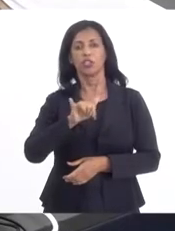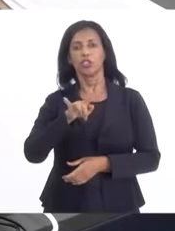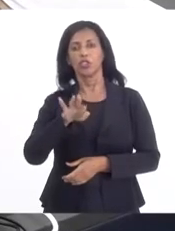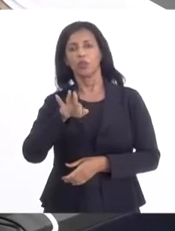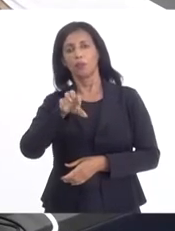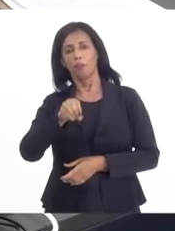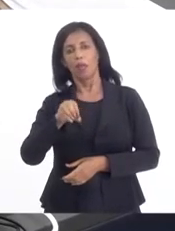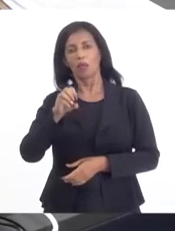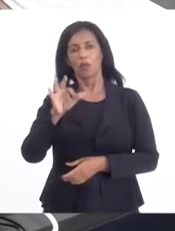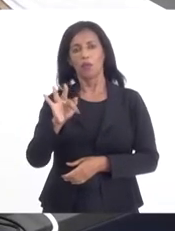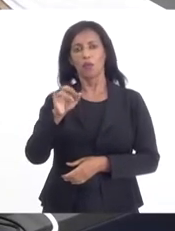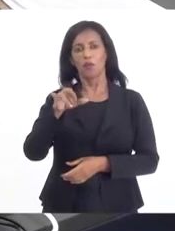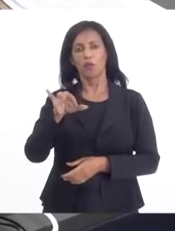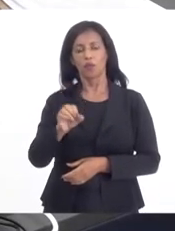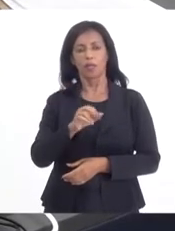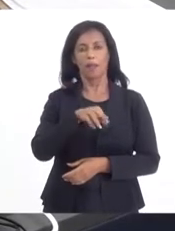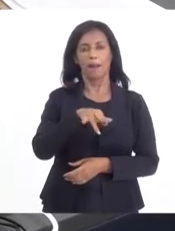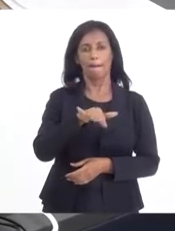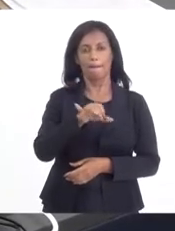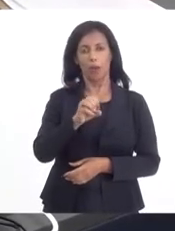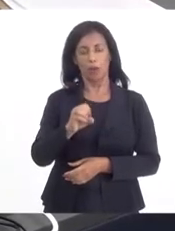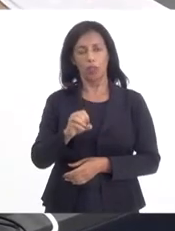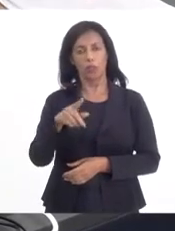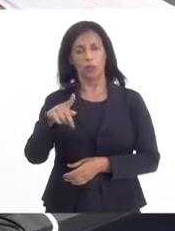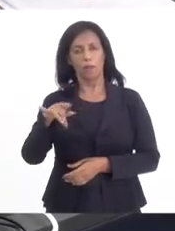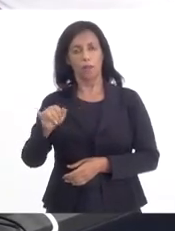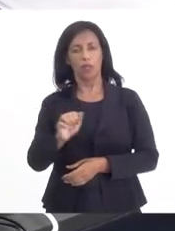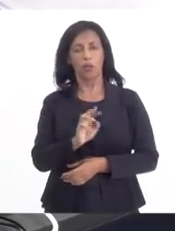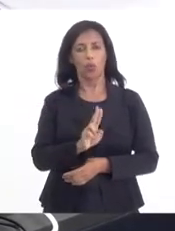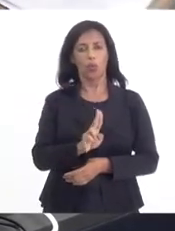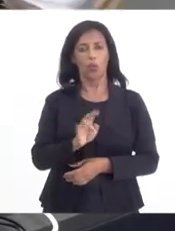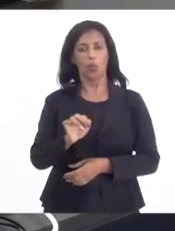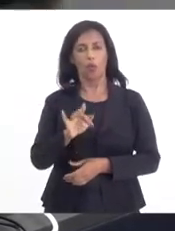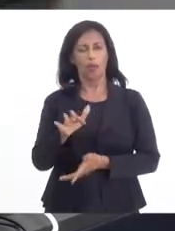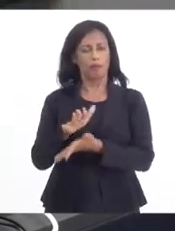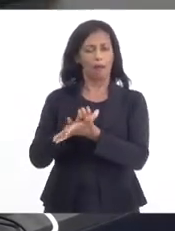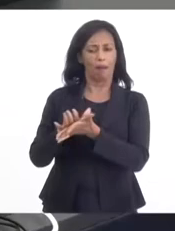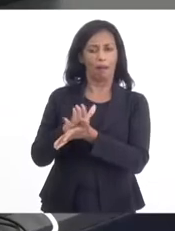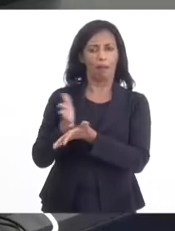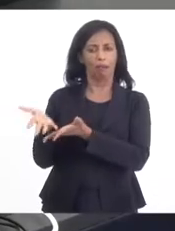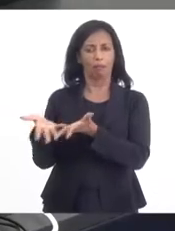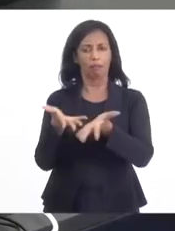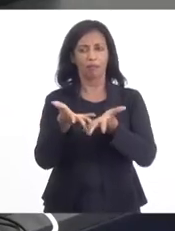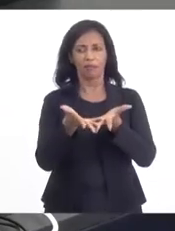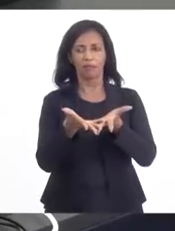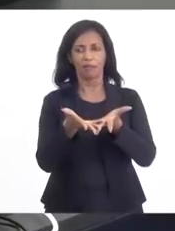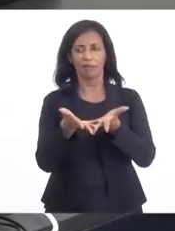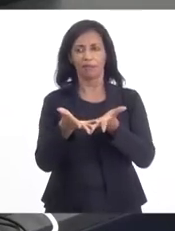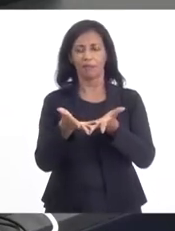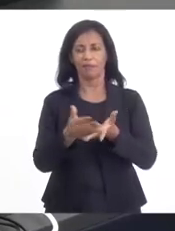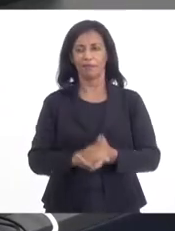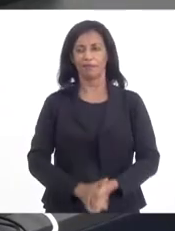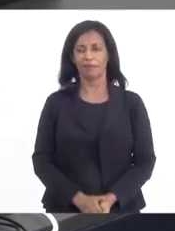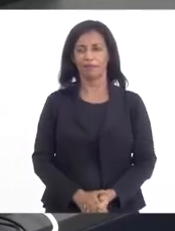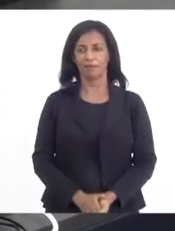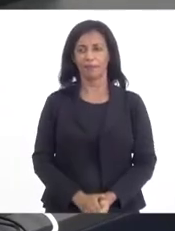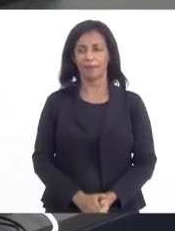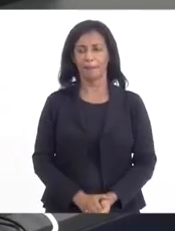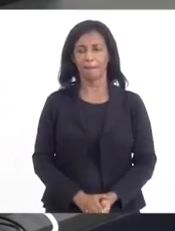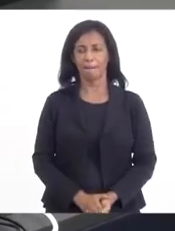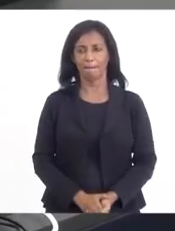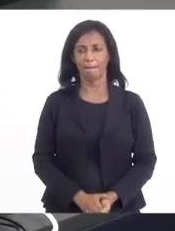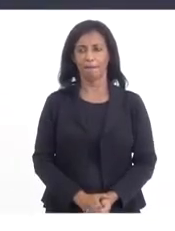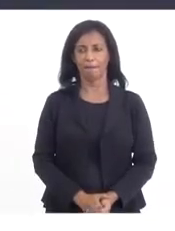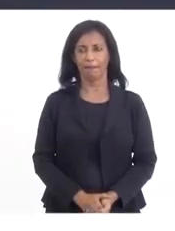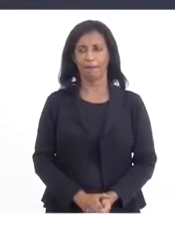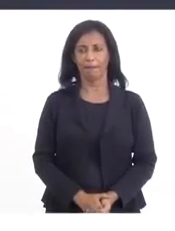Fonseca, Maurício Pires e o Ebert. Nada mais havendo a tratar. Senhor presidente. Com a palavra? Não, só